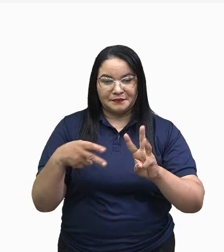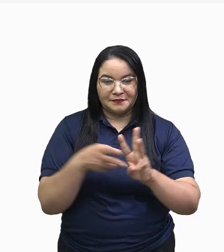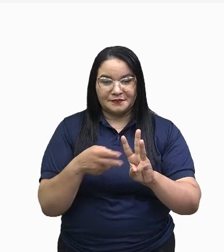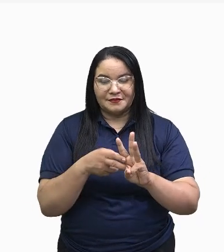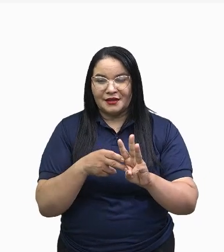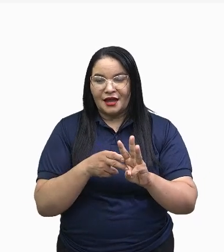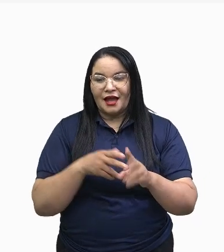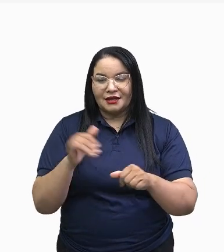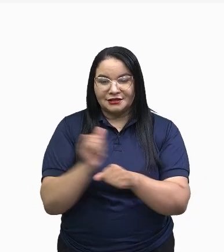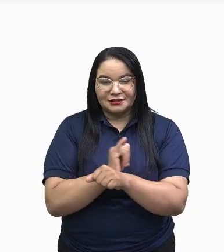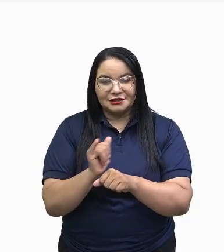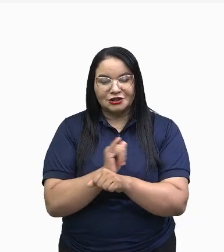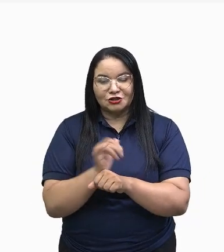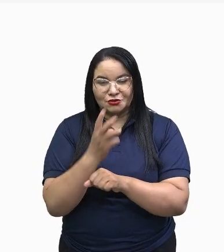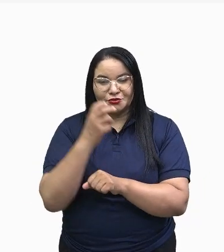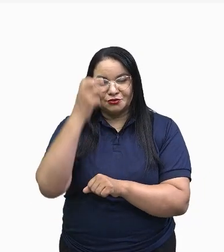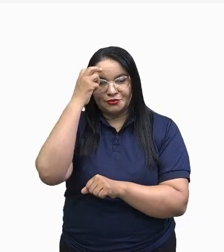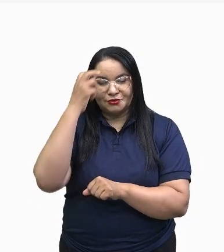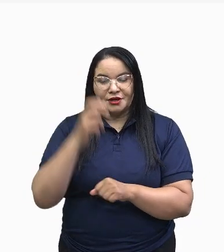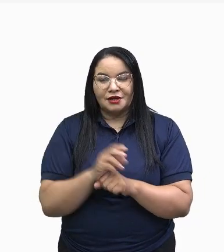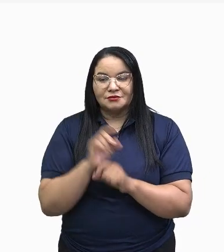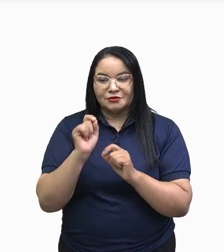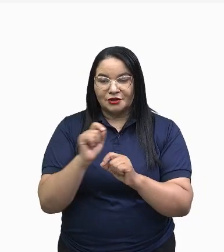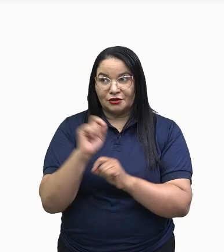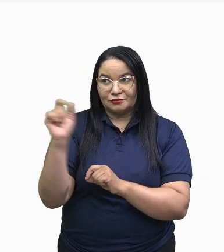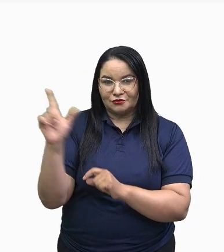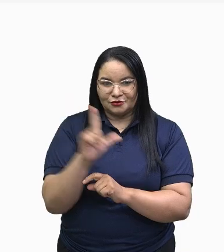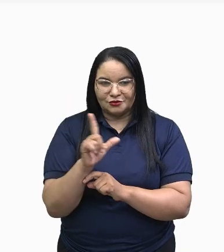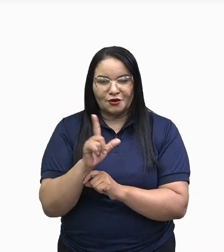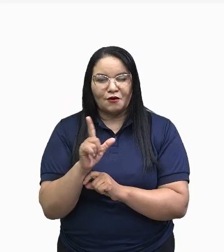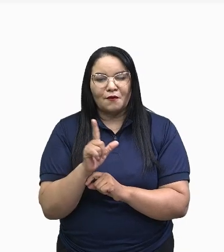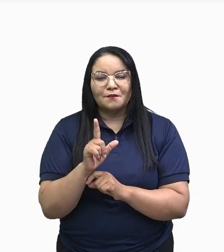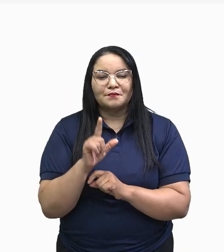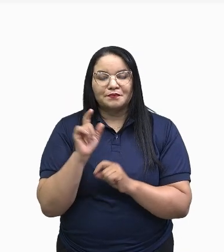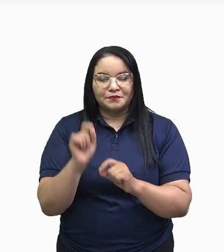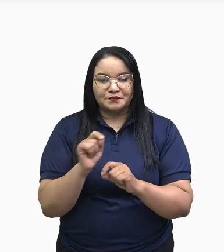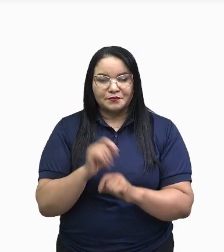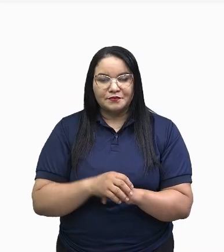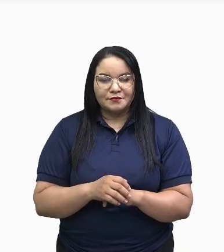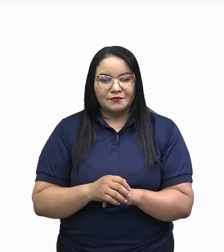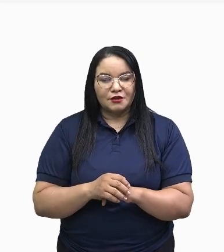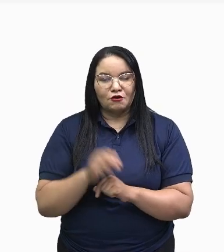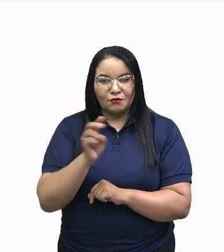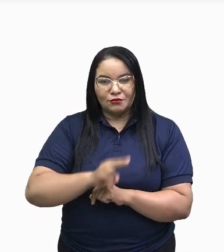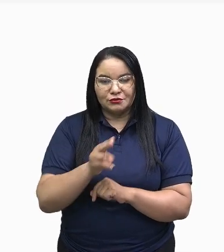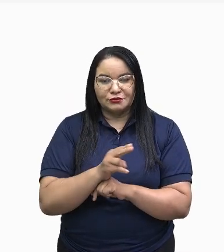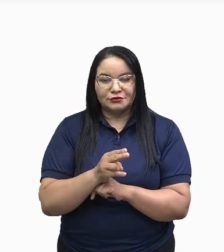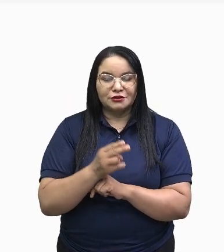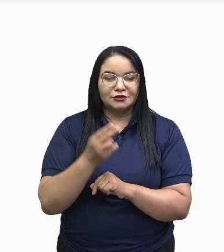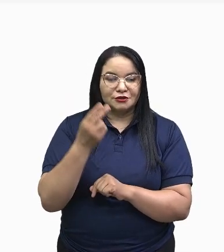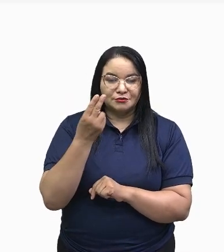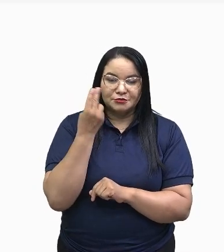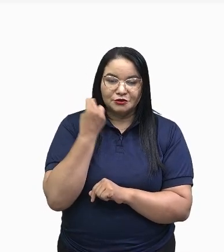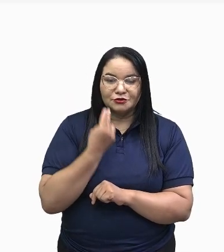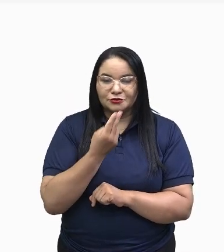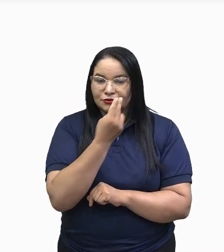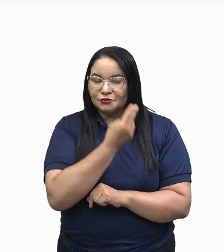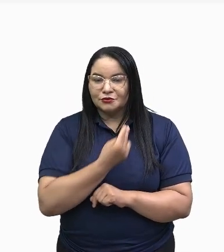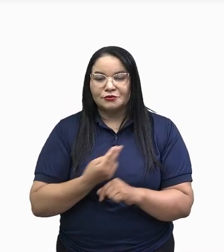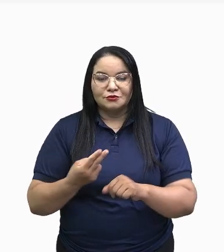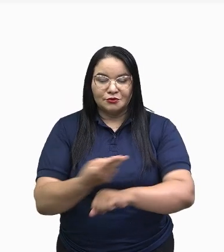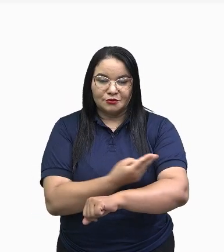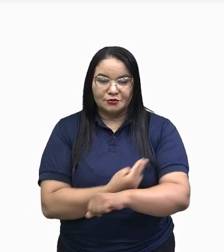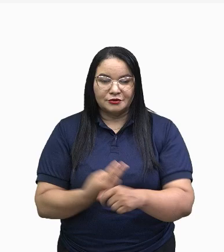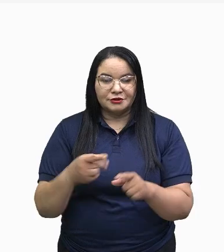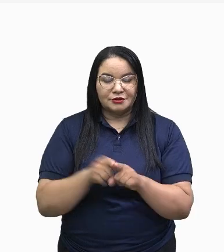desenvolvem estratégias culturais para lidar com o sol. Por exemplo, o uso de pinturas corporais,